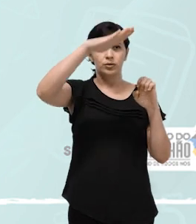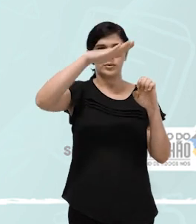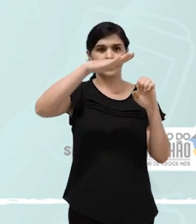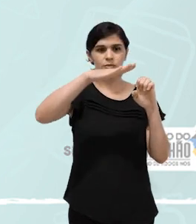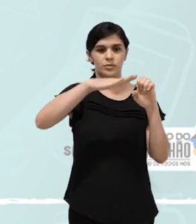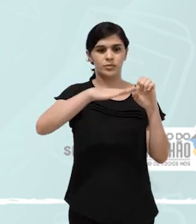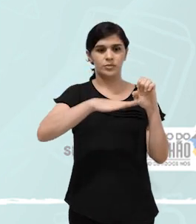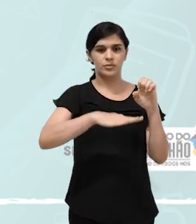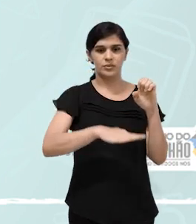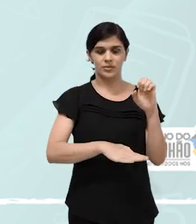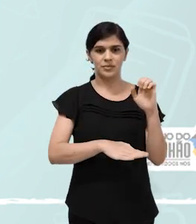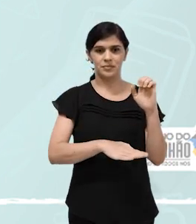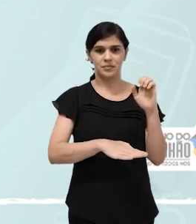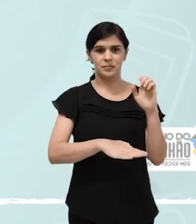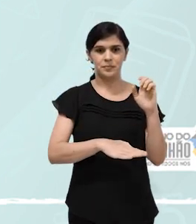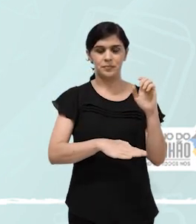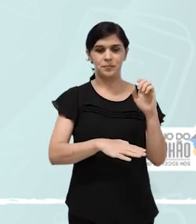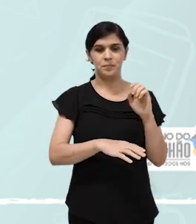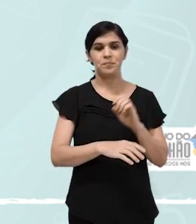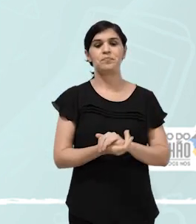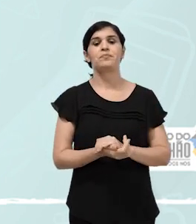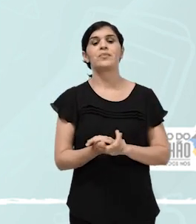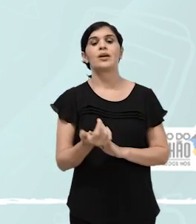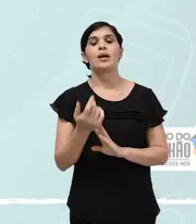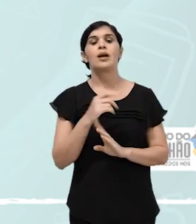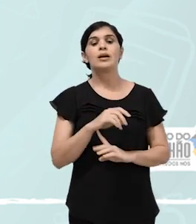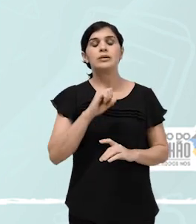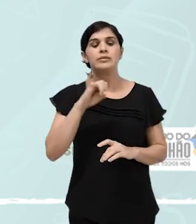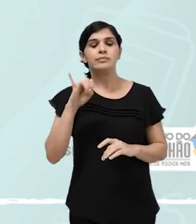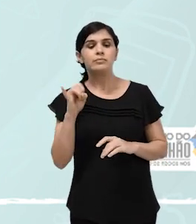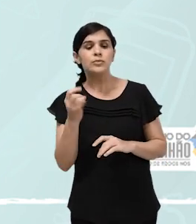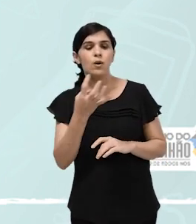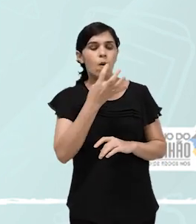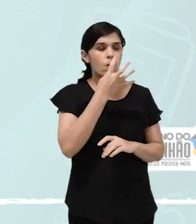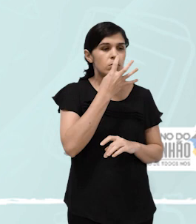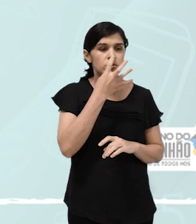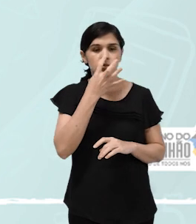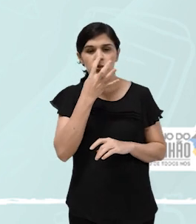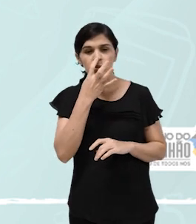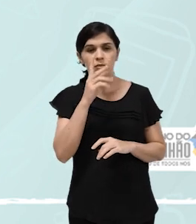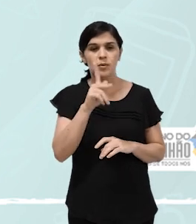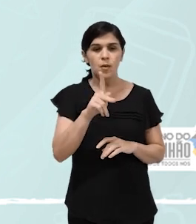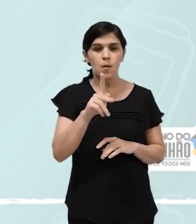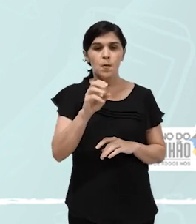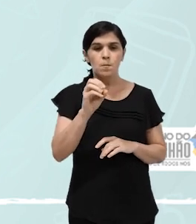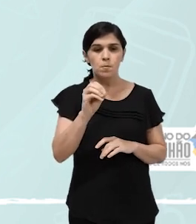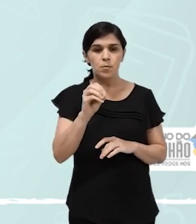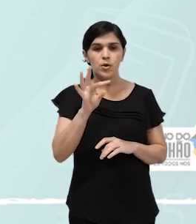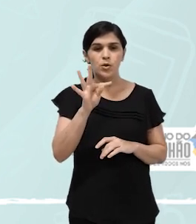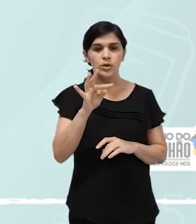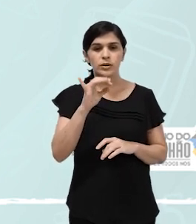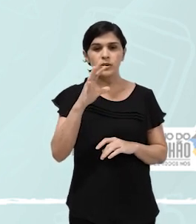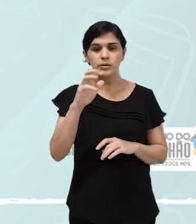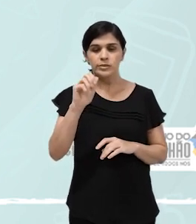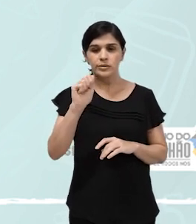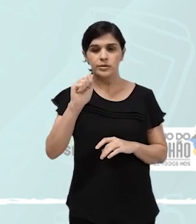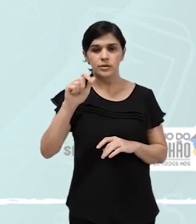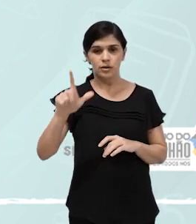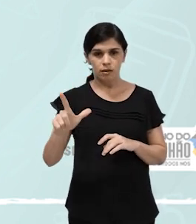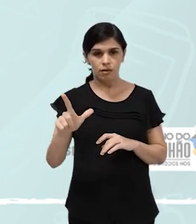E, potencial de ionização e potencial de ionização, ou seja, as duas sendo potencial